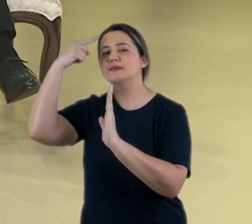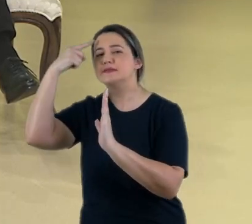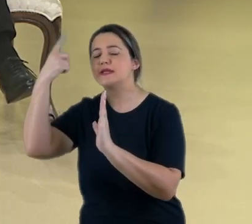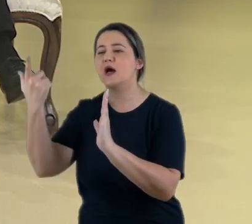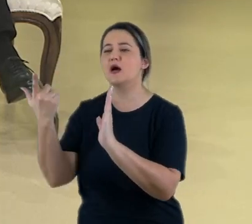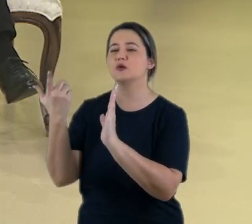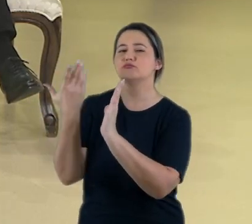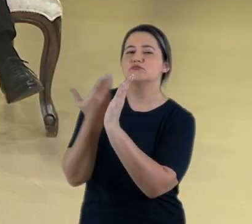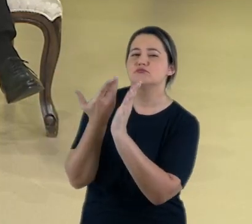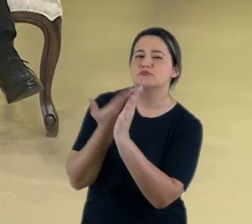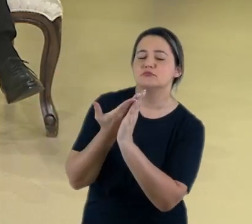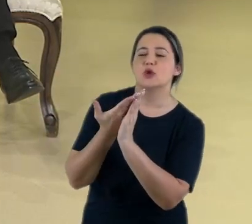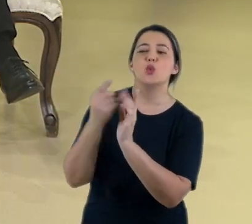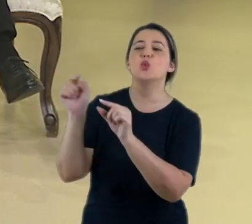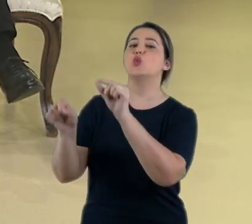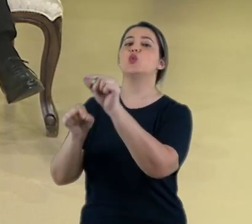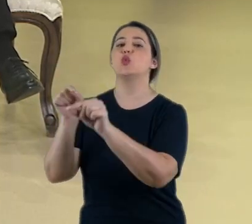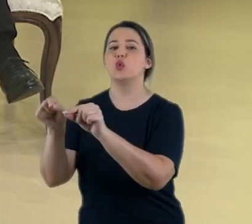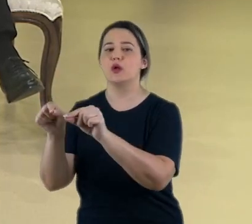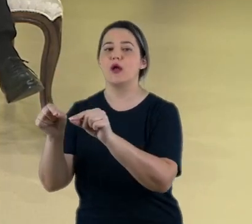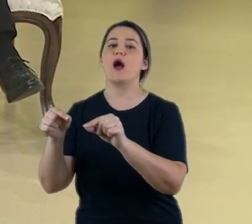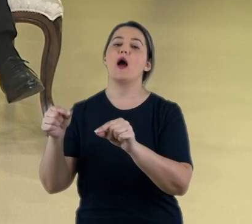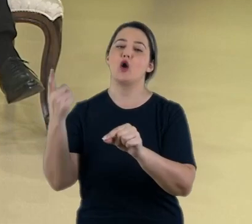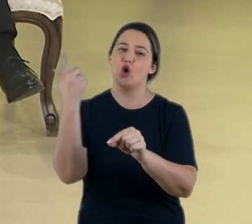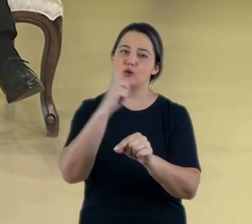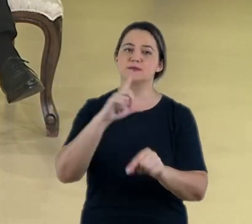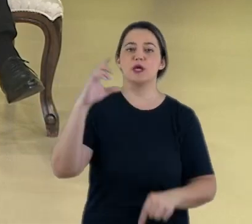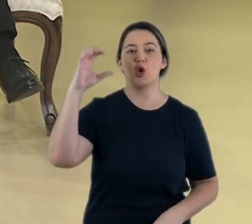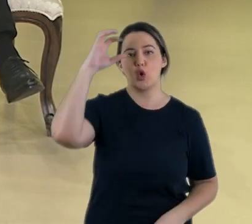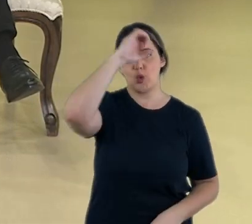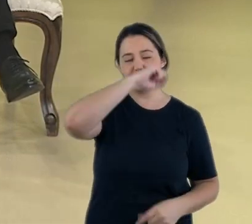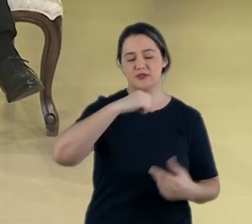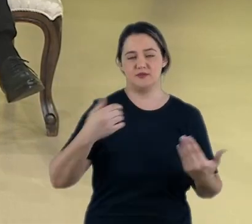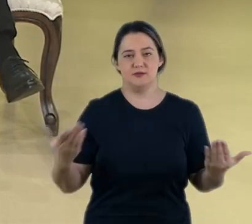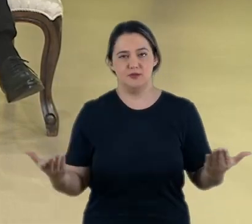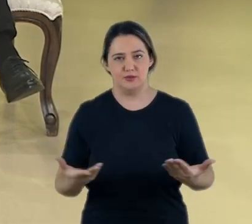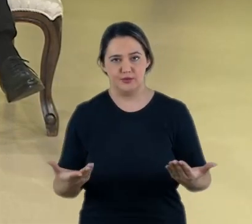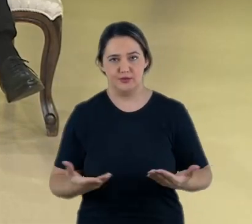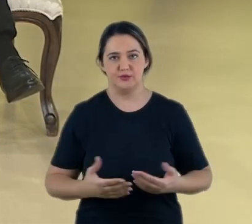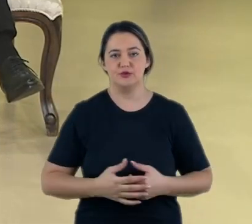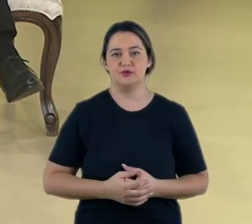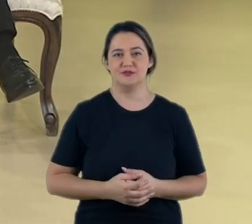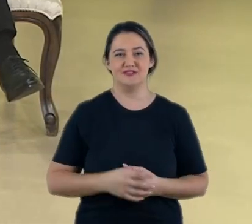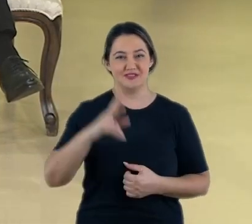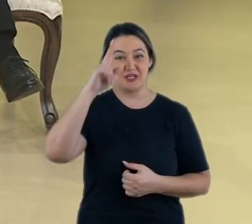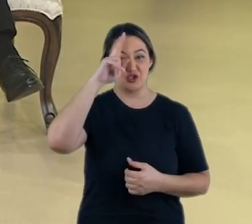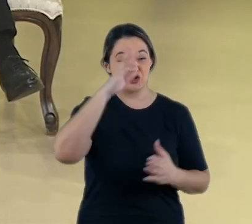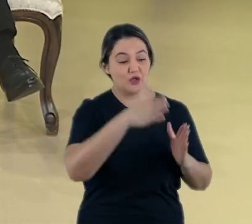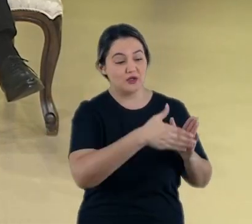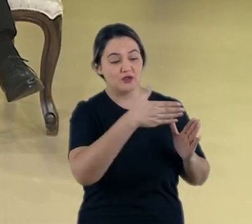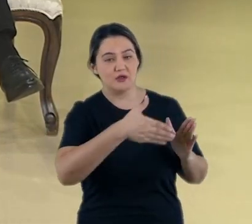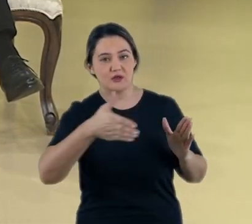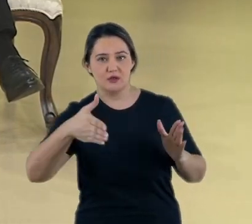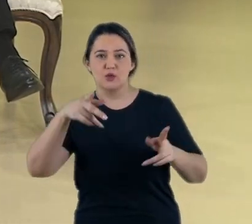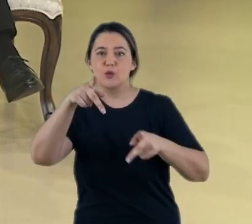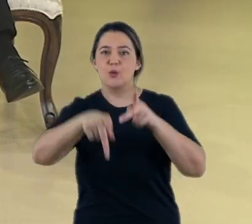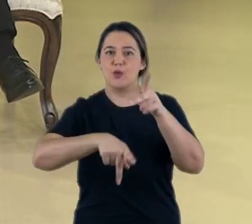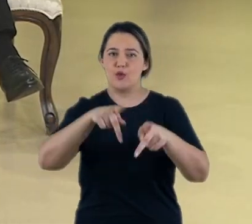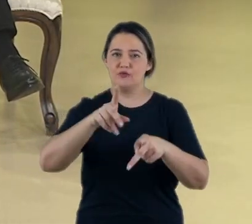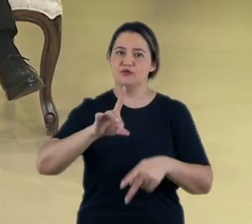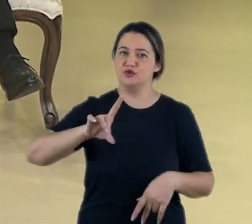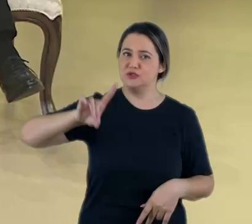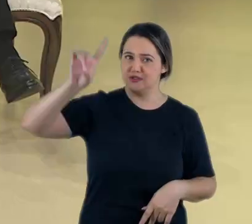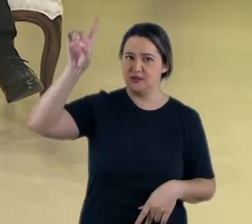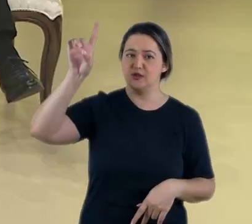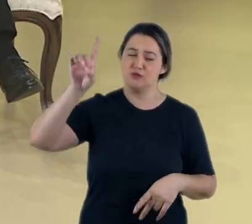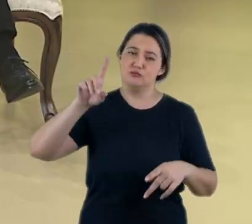como aquela profecia foi entendida ao longo da história da redenção, ao longo da história do povo de Deus, ao